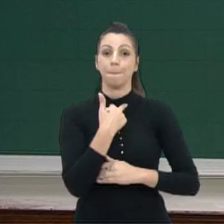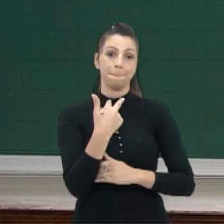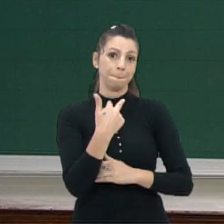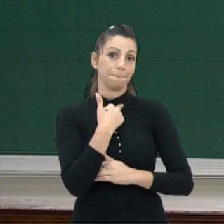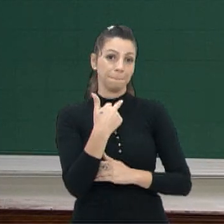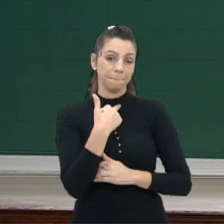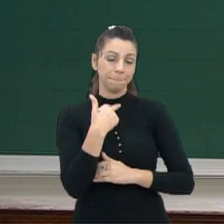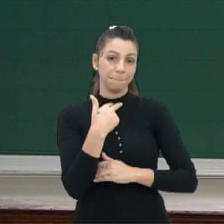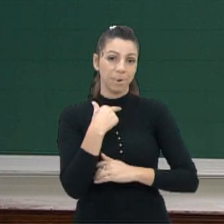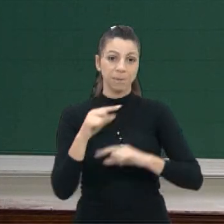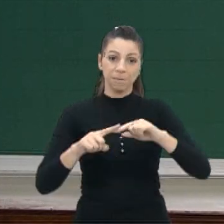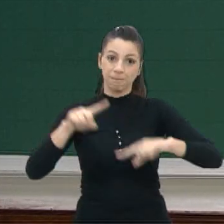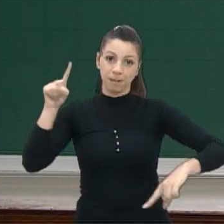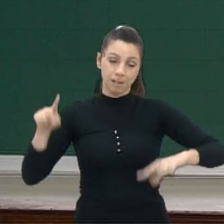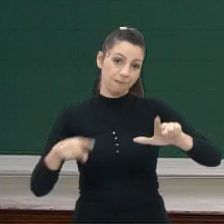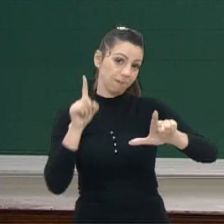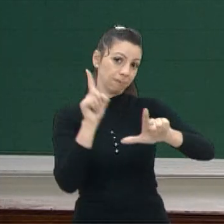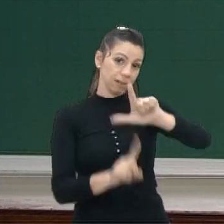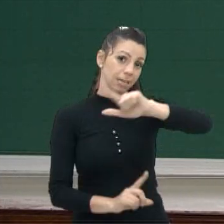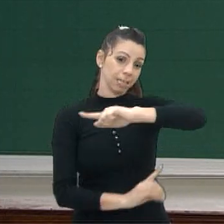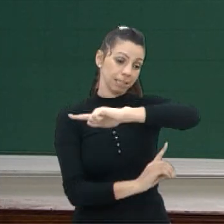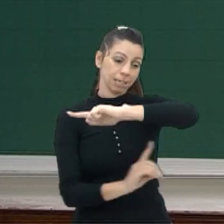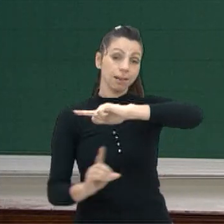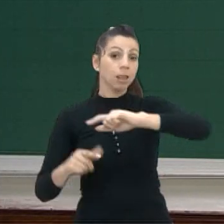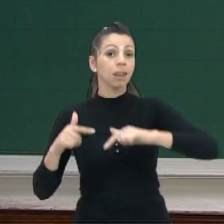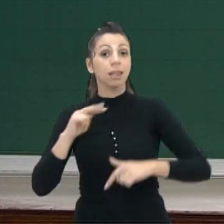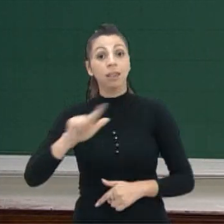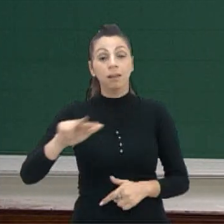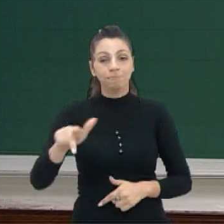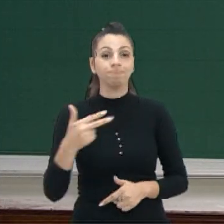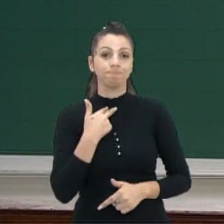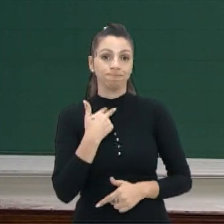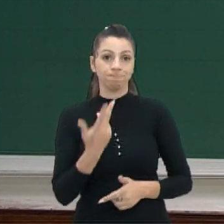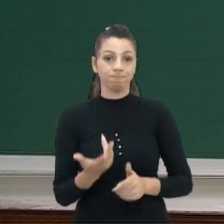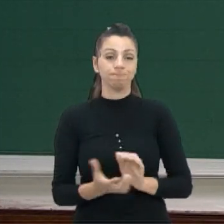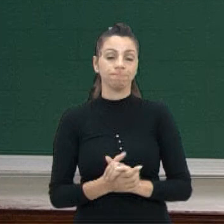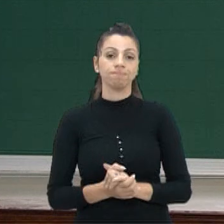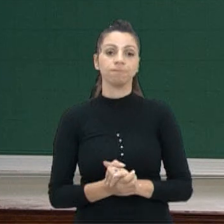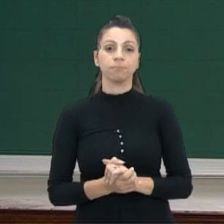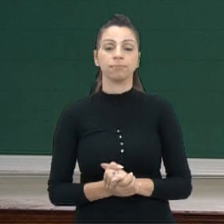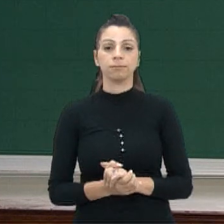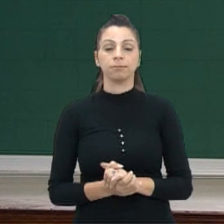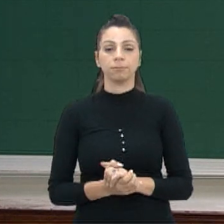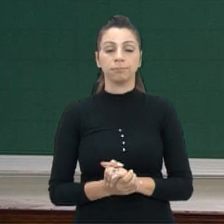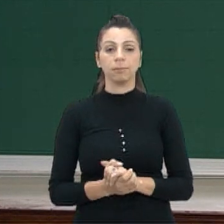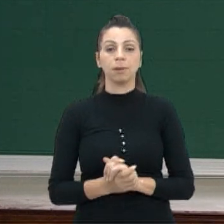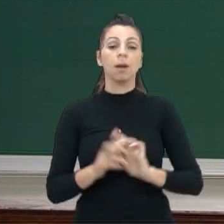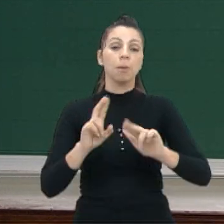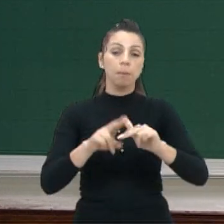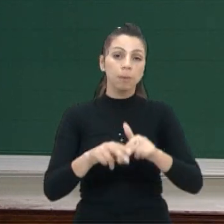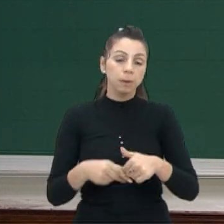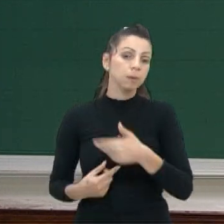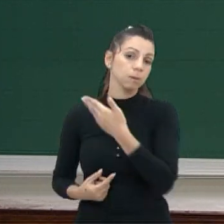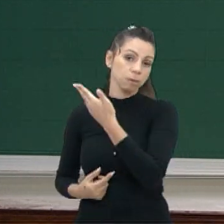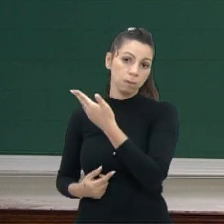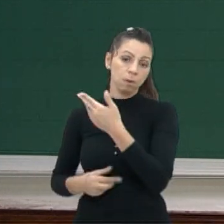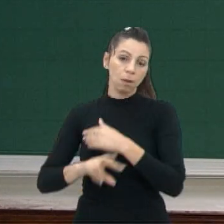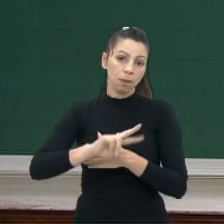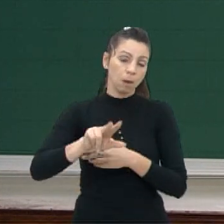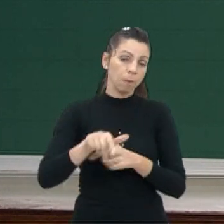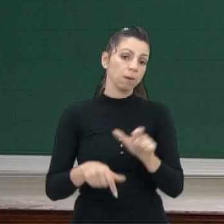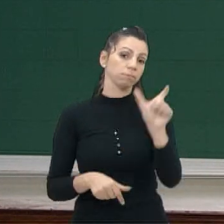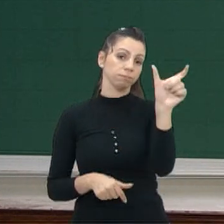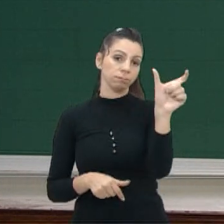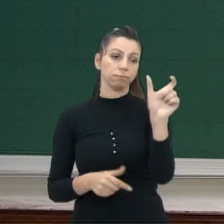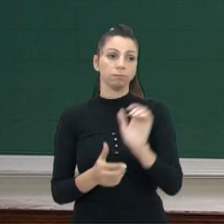eles não são semelhantes, eles até podem ser parecidos, mas eles não são monômios, então não entra como resposta aqui. Então, quais